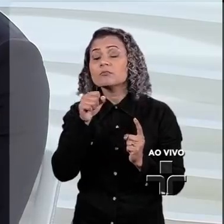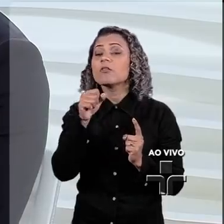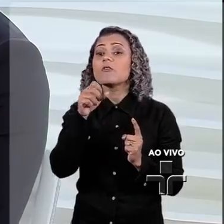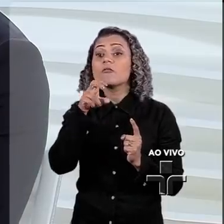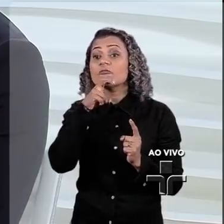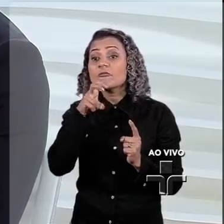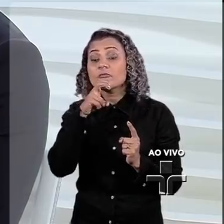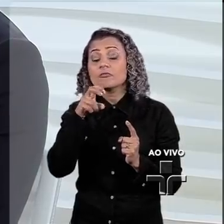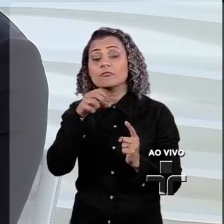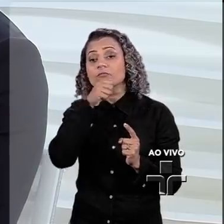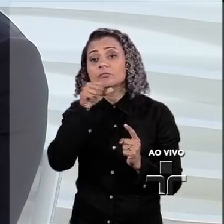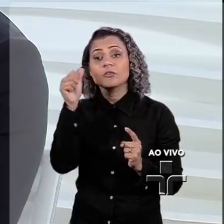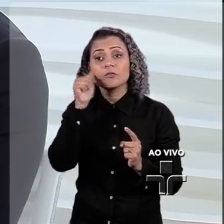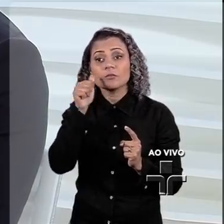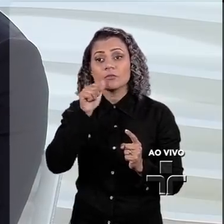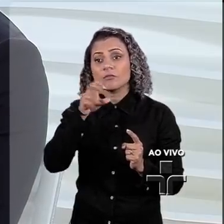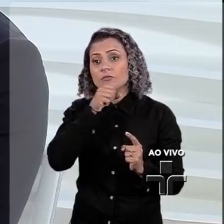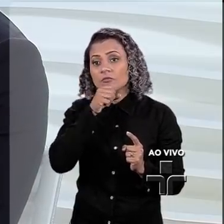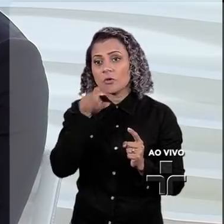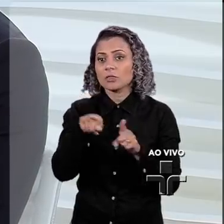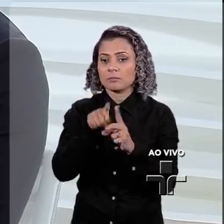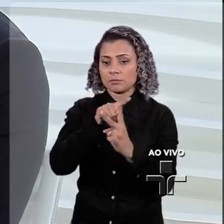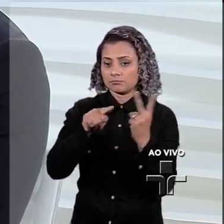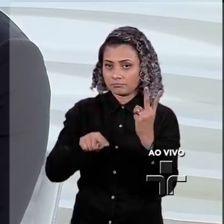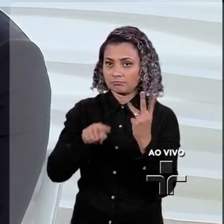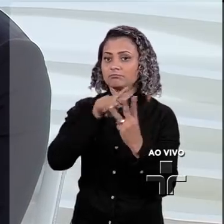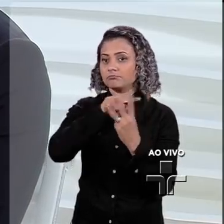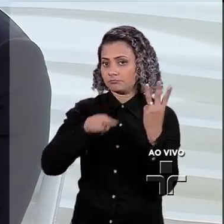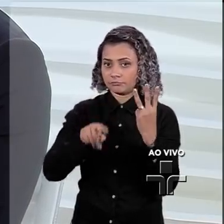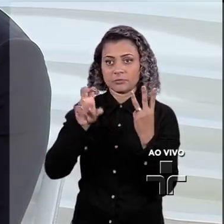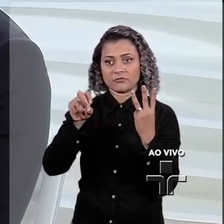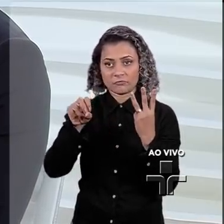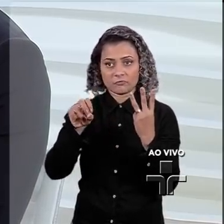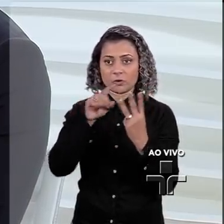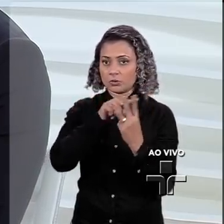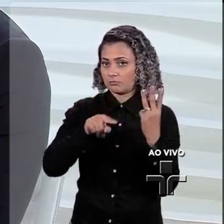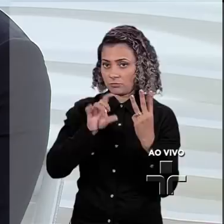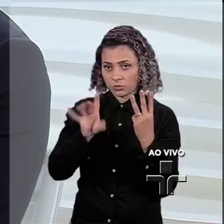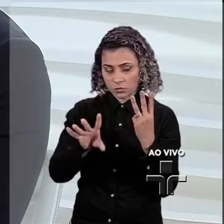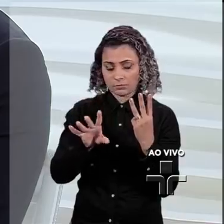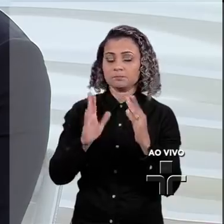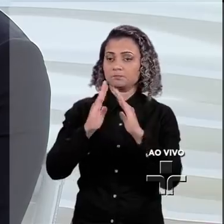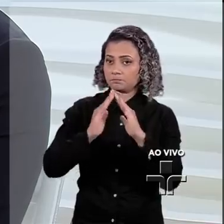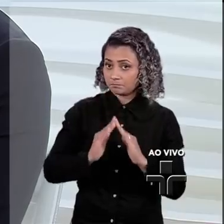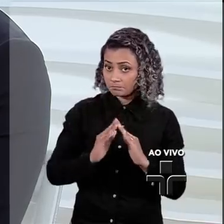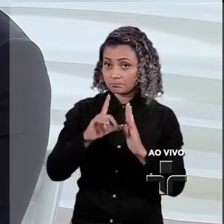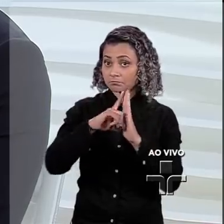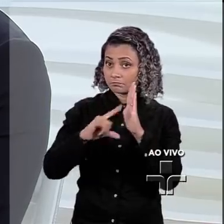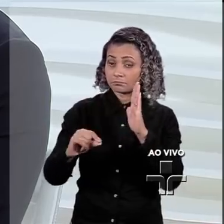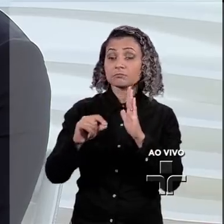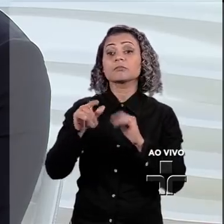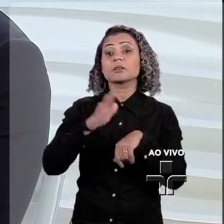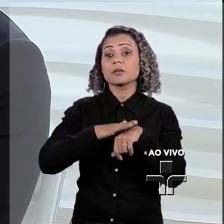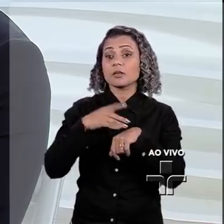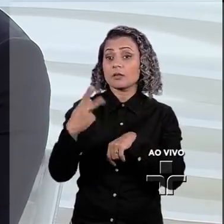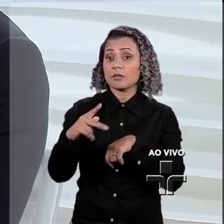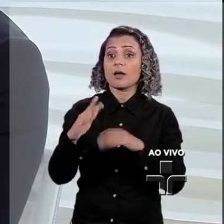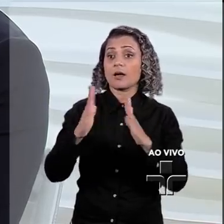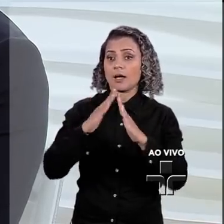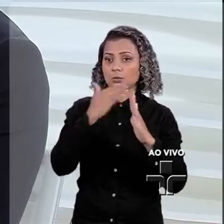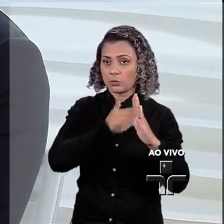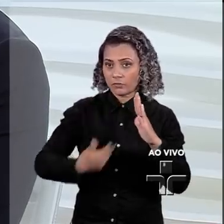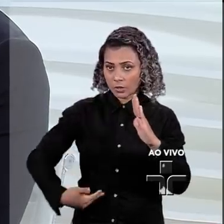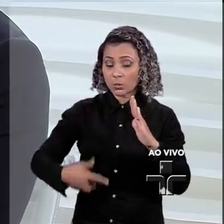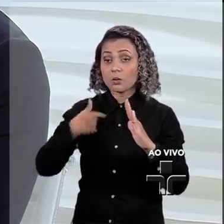no Palácio dos Bandeirantes. Foi quando eu tive a oportunidade de ver que aquilo